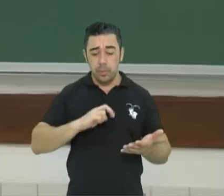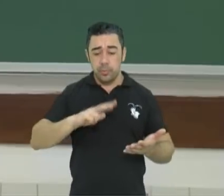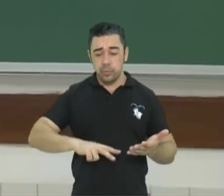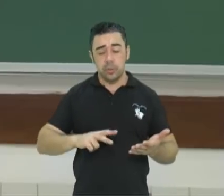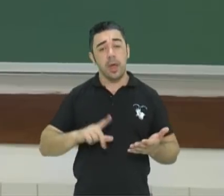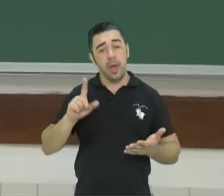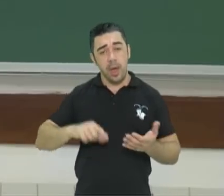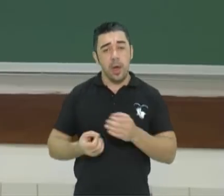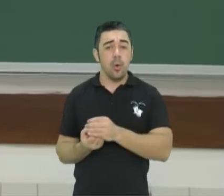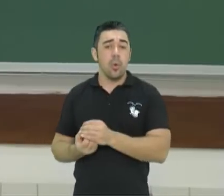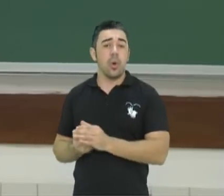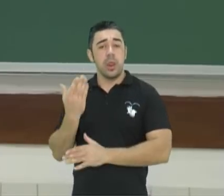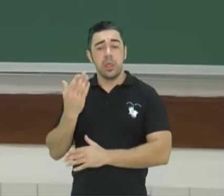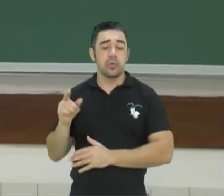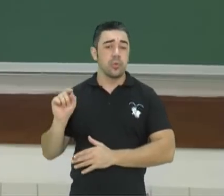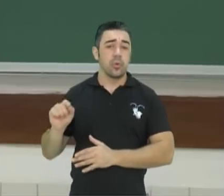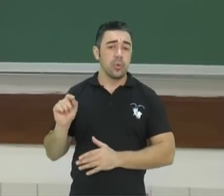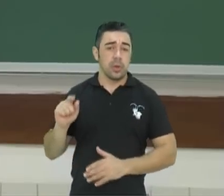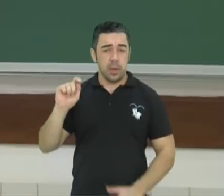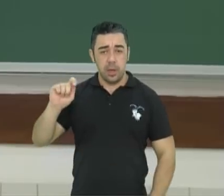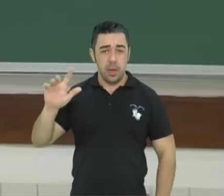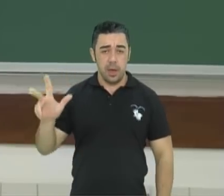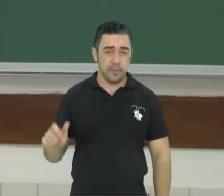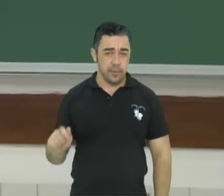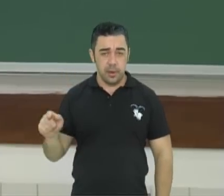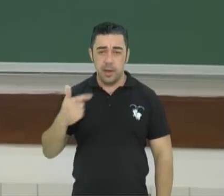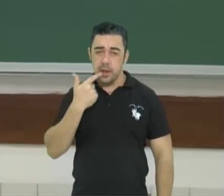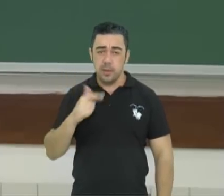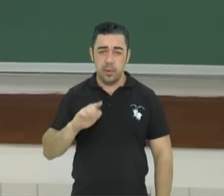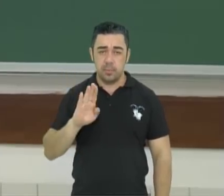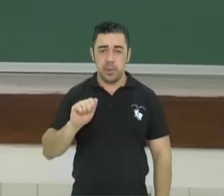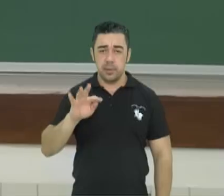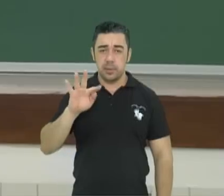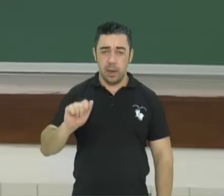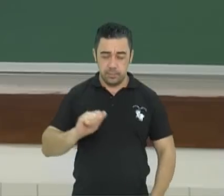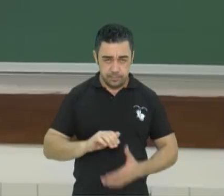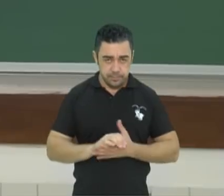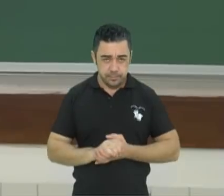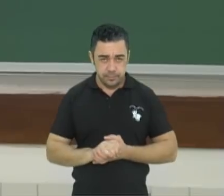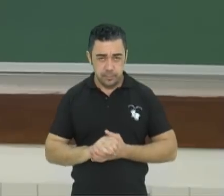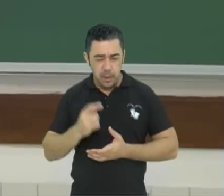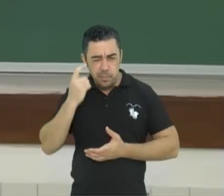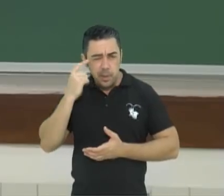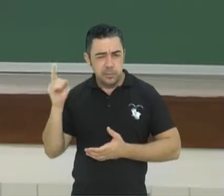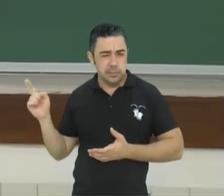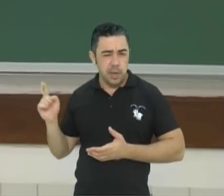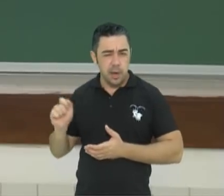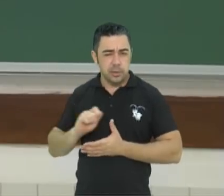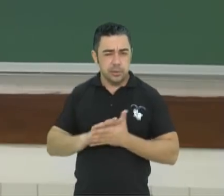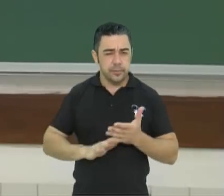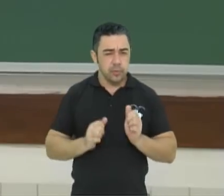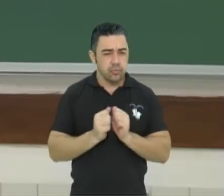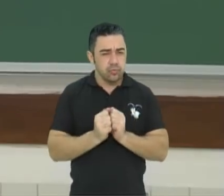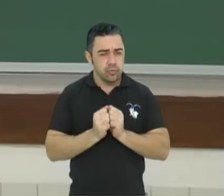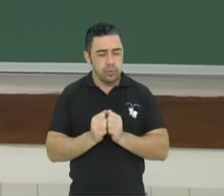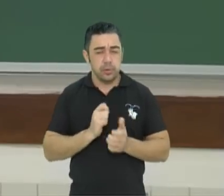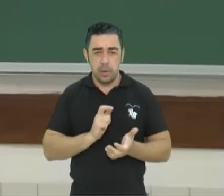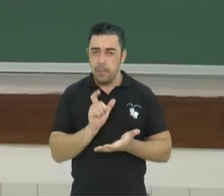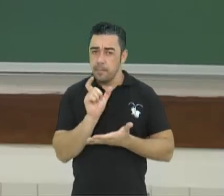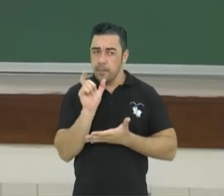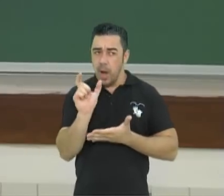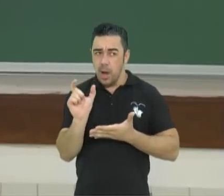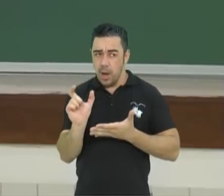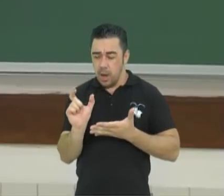são de origem africana, da língua banta. Tudo bem? Vamos pensar aqui nessa atividade juntos? Então nós temos milhares de